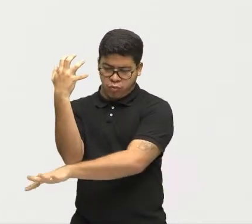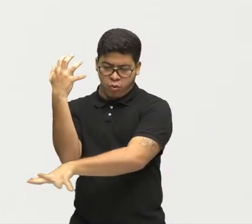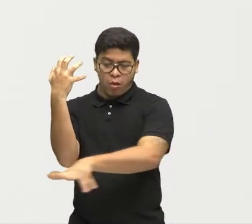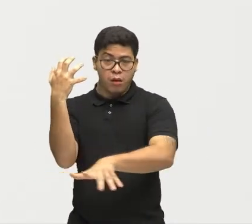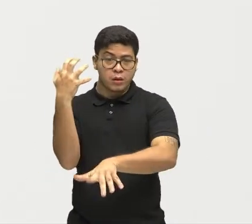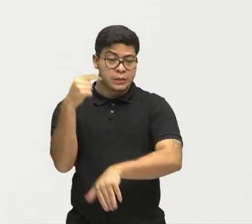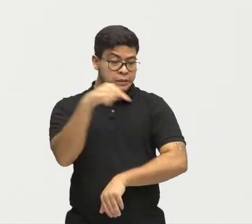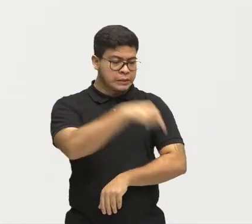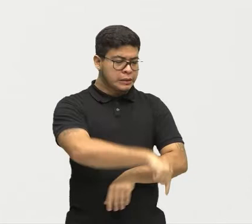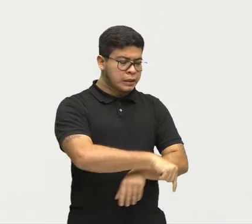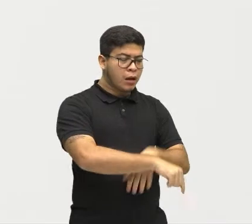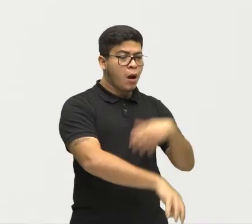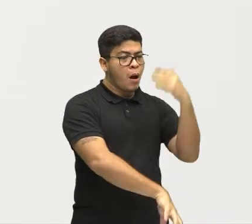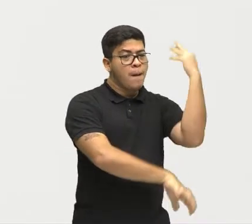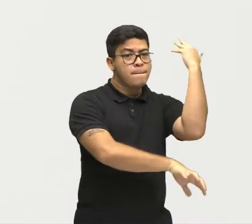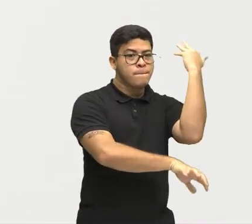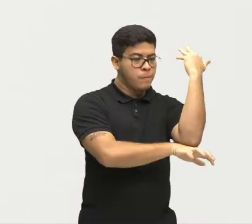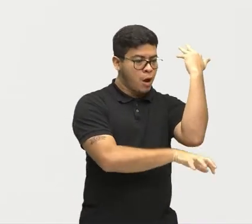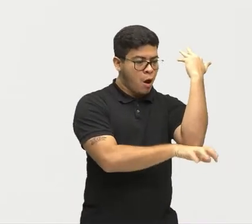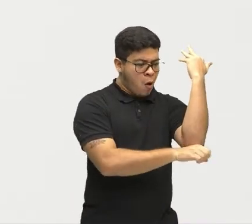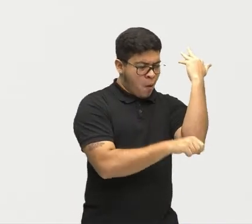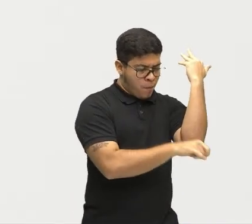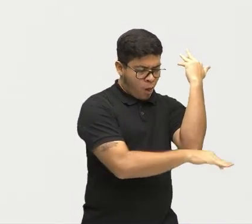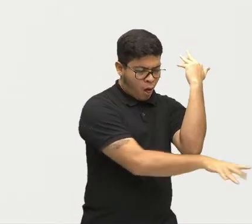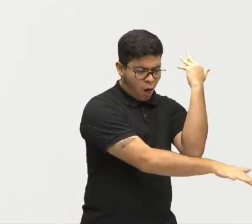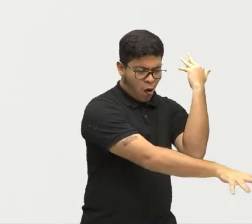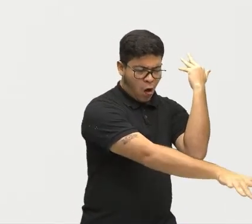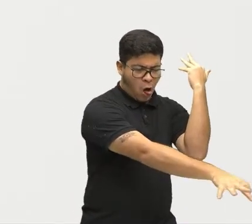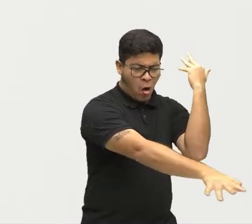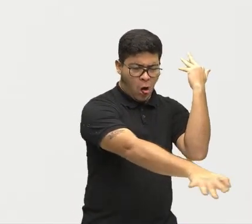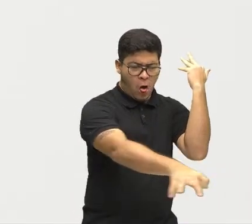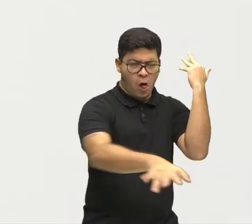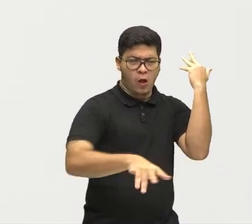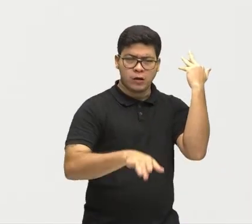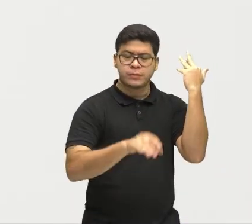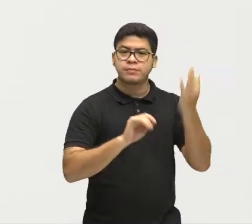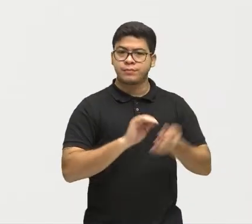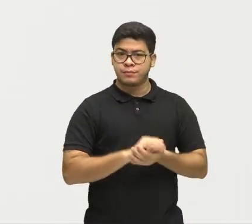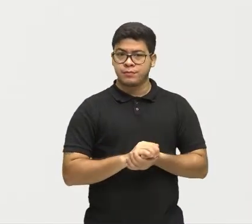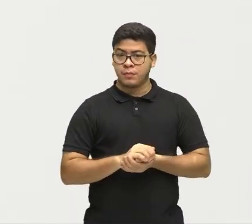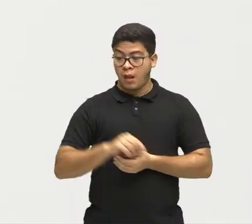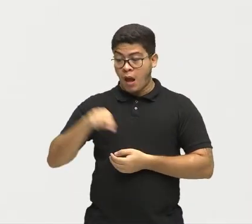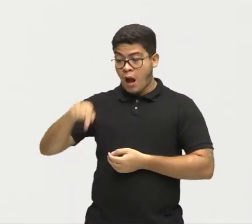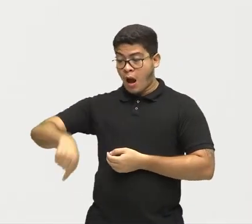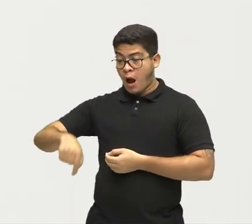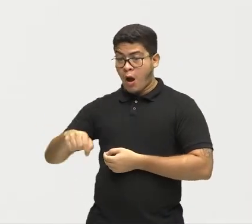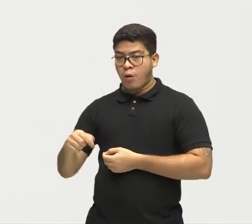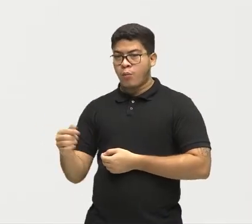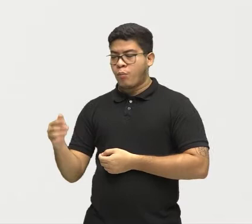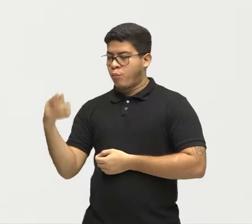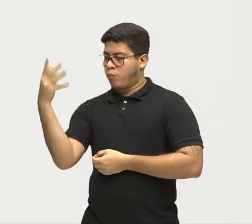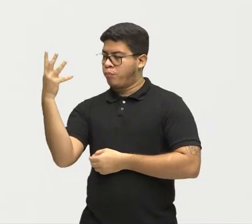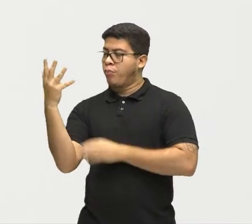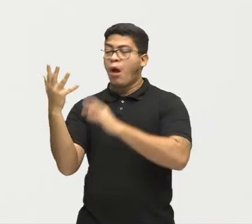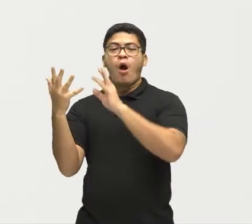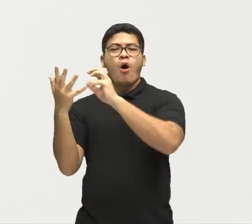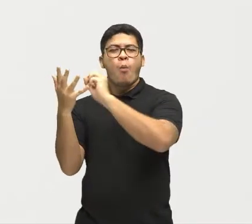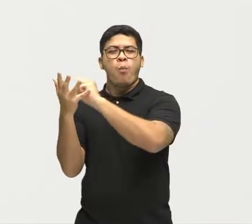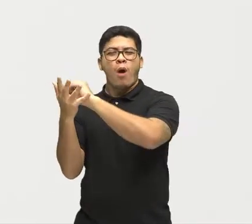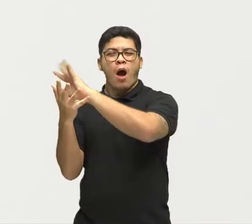ou axial. Pólen monossucado ou trissucado, né? As folhas são uma